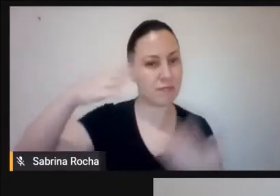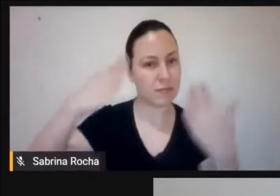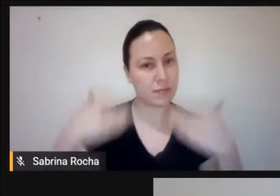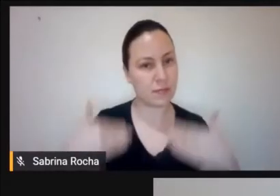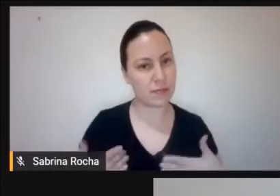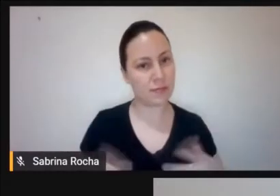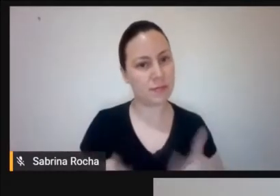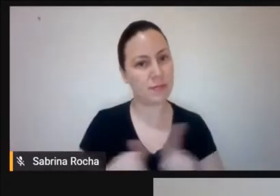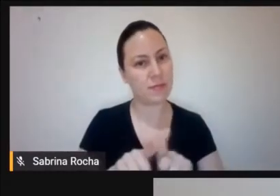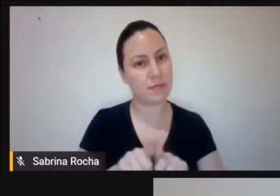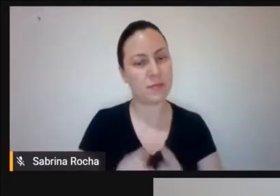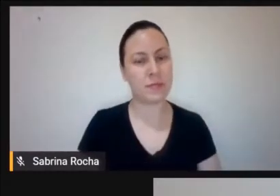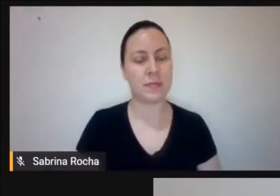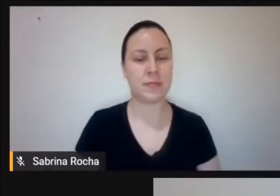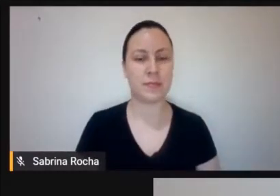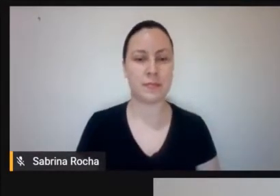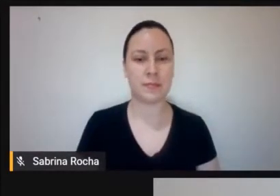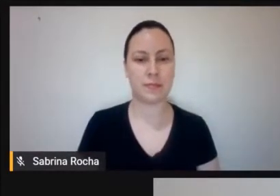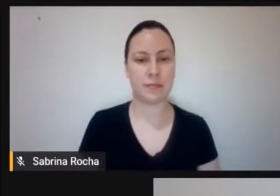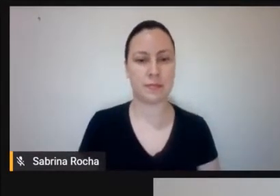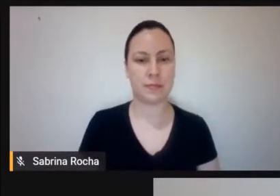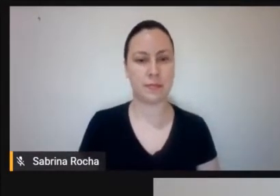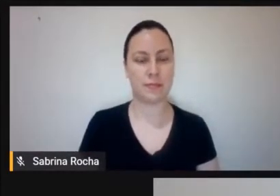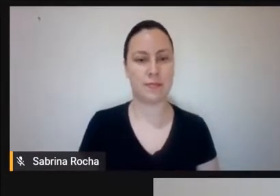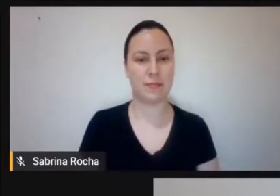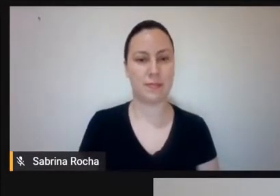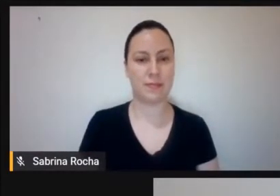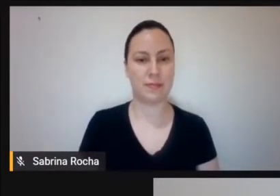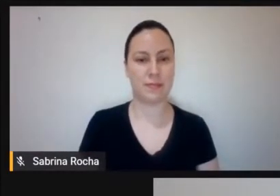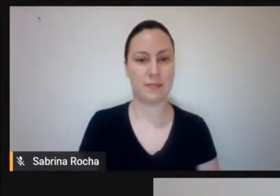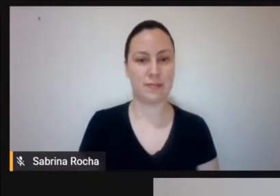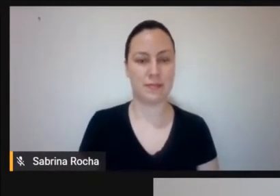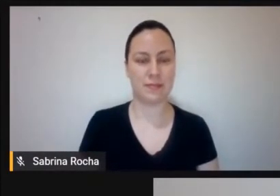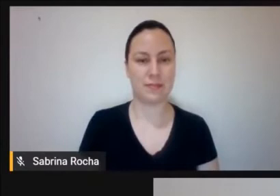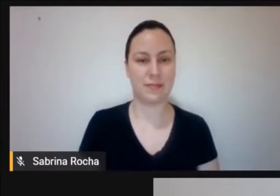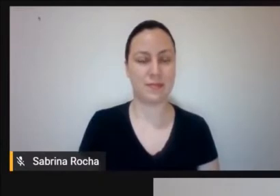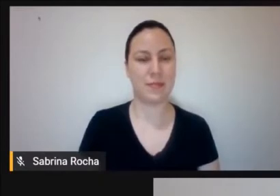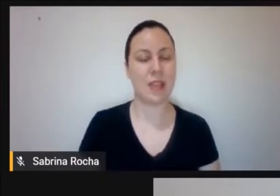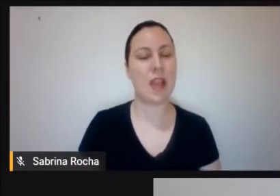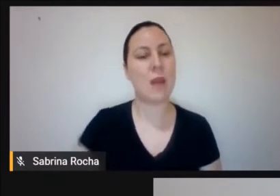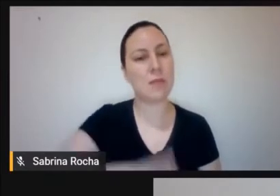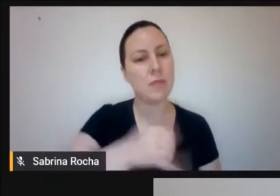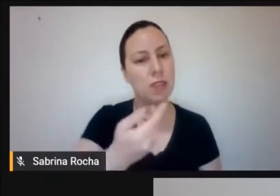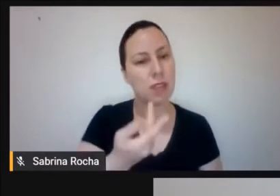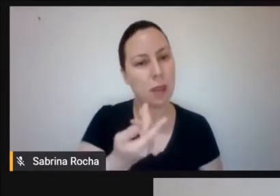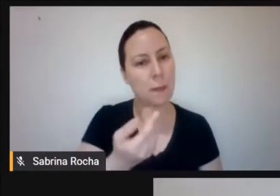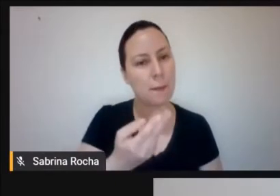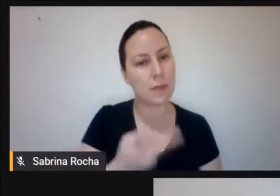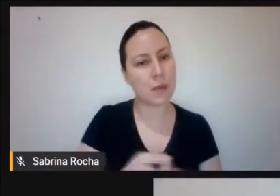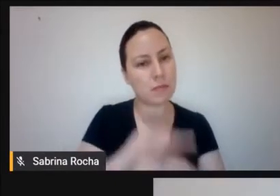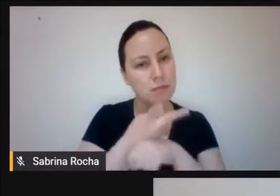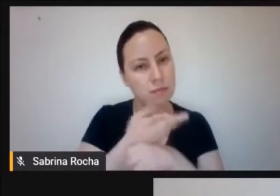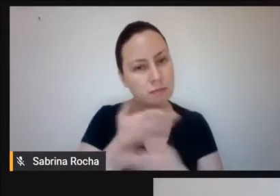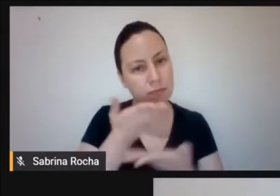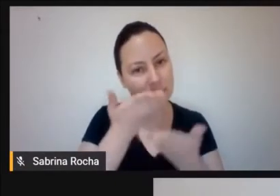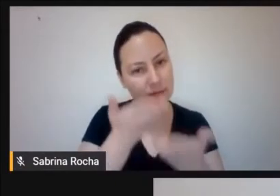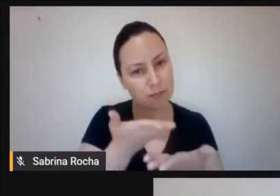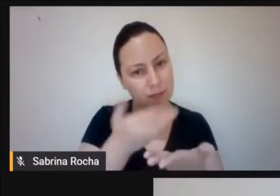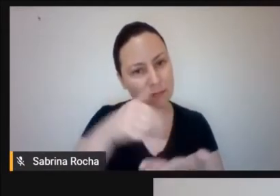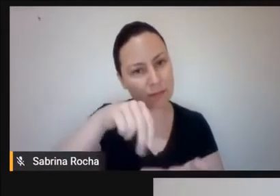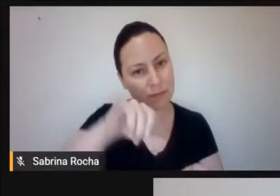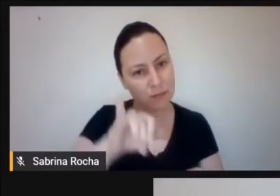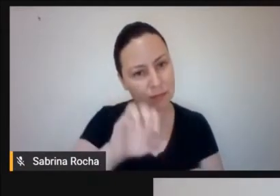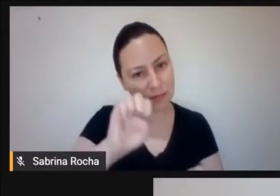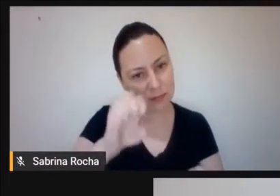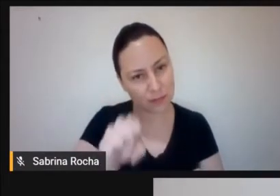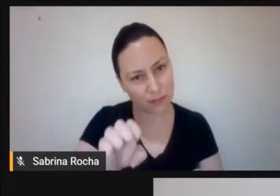vivendo? Vamos aproveitar, então, para a gente homenagear a doutora Nise da